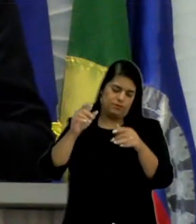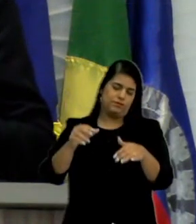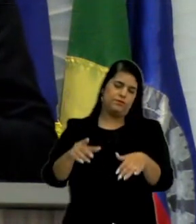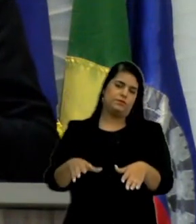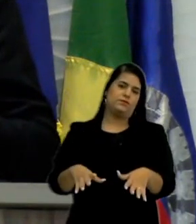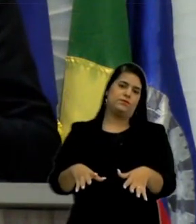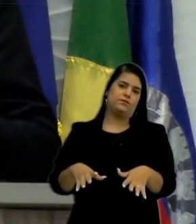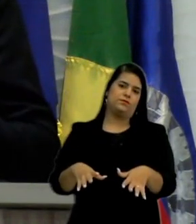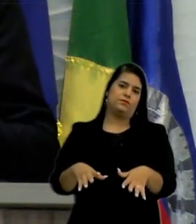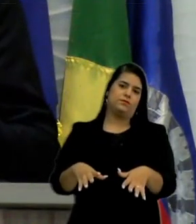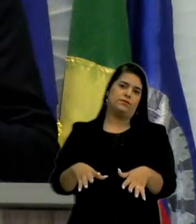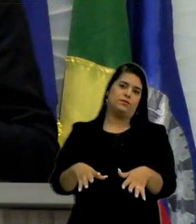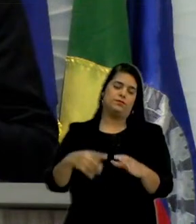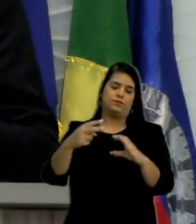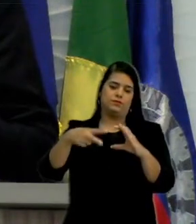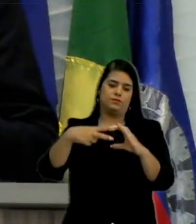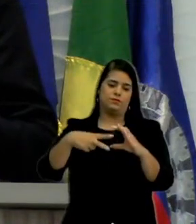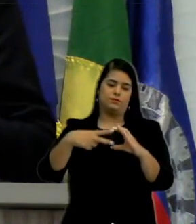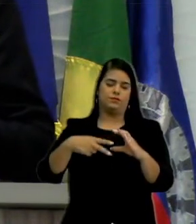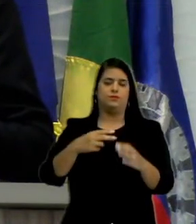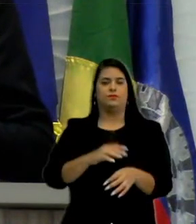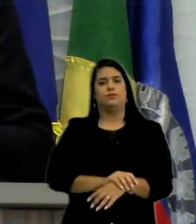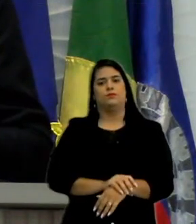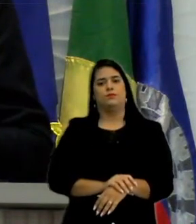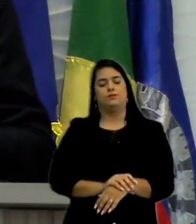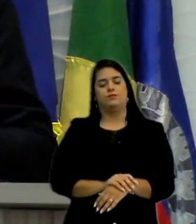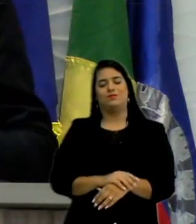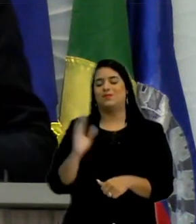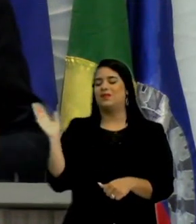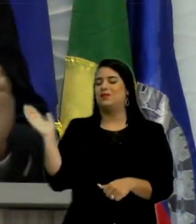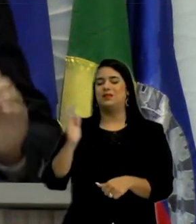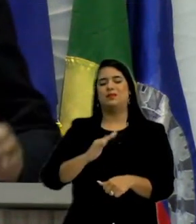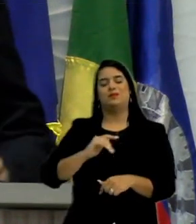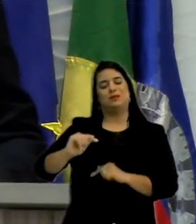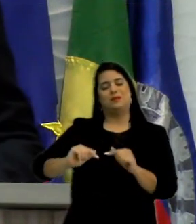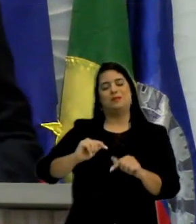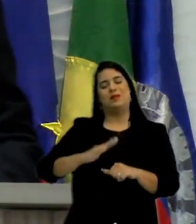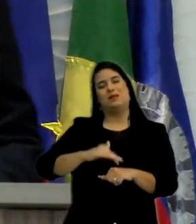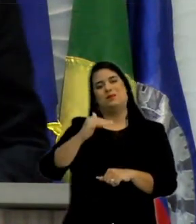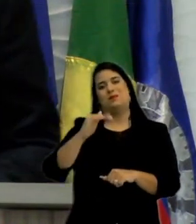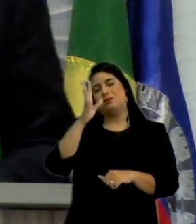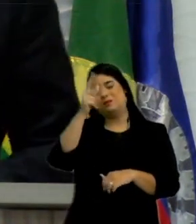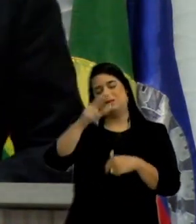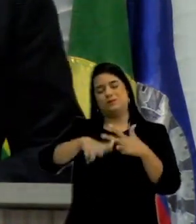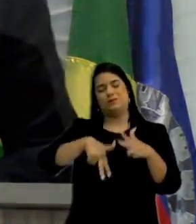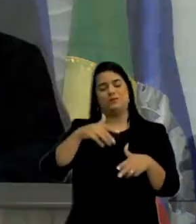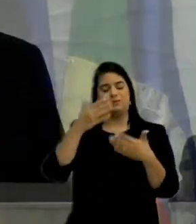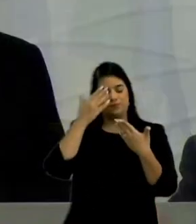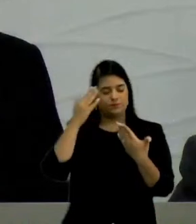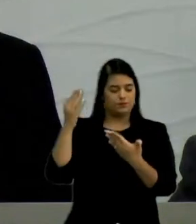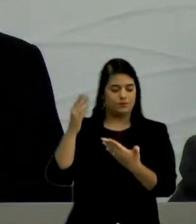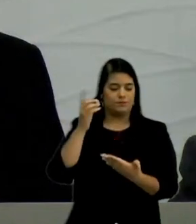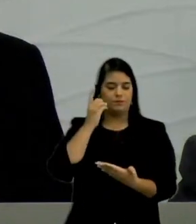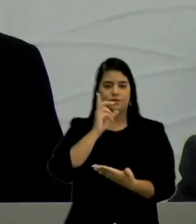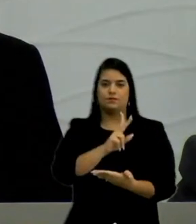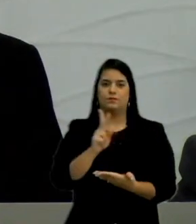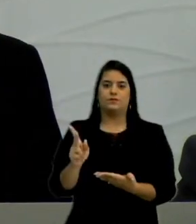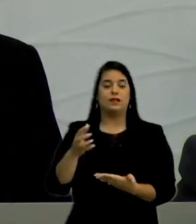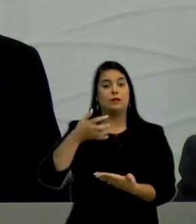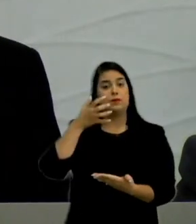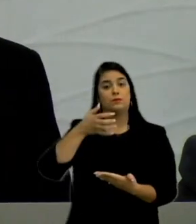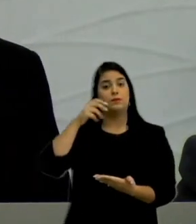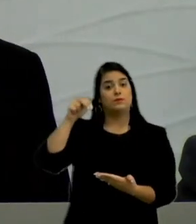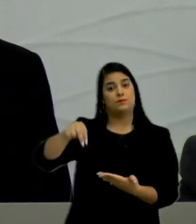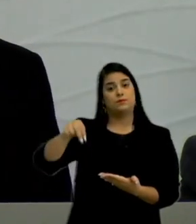nessa Casa Legislativa e vamos trabalhar cada dia mais por São Bento do Una. Muito obrigado. Já disse o vereador Diogo, faculta a palavra a vereadora